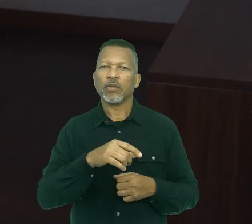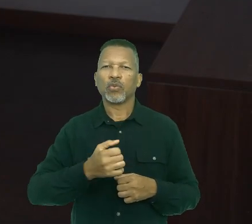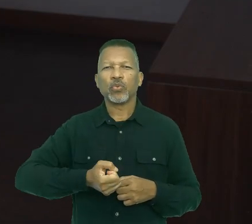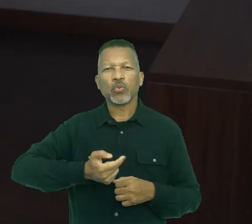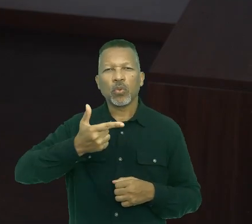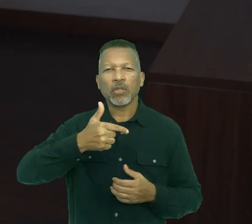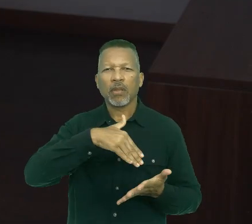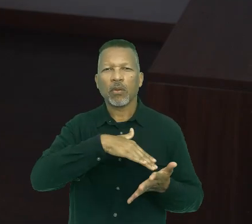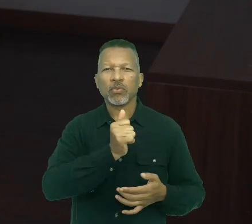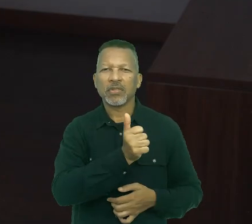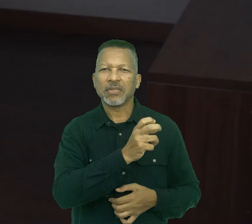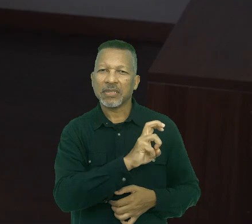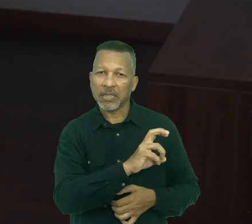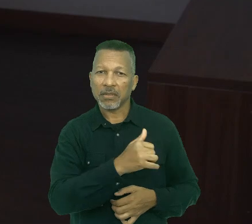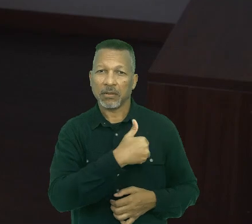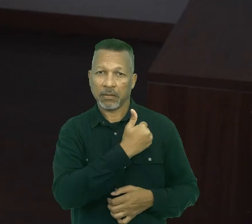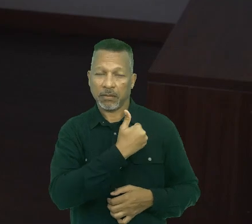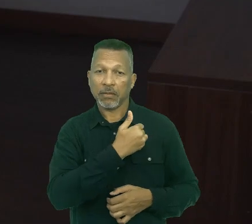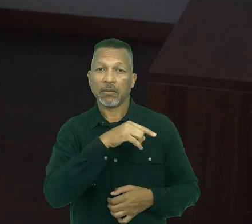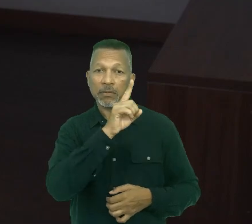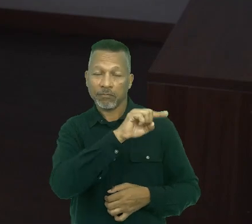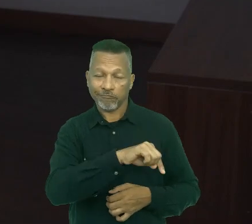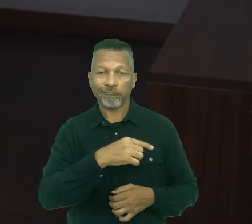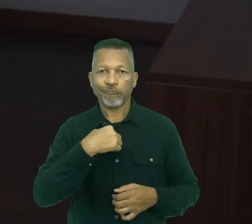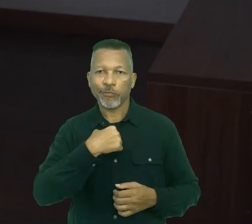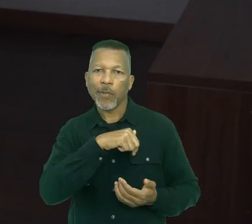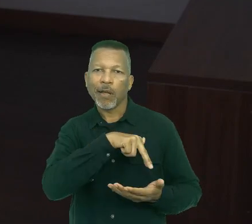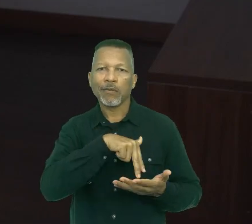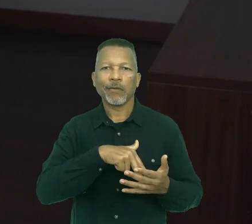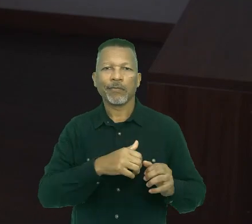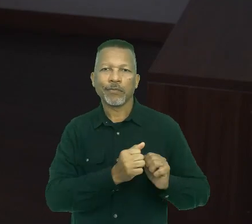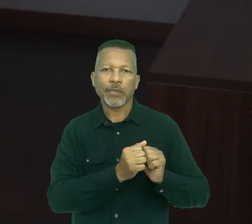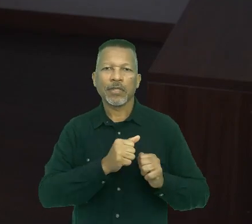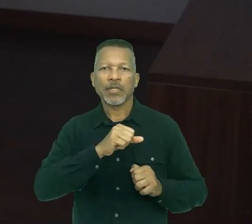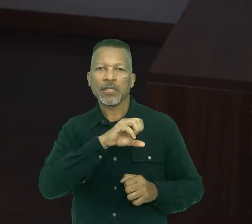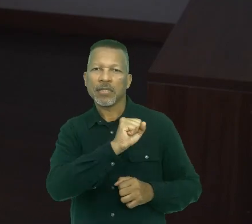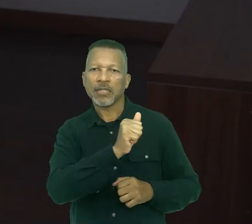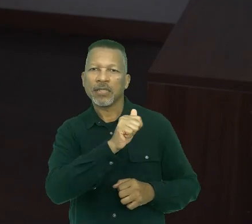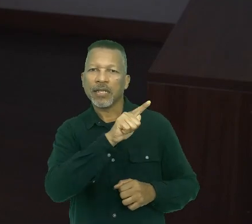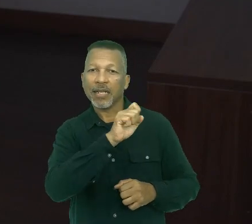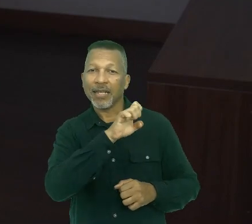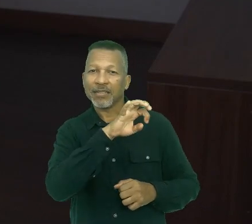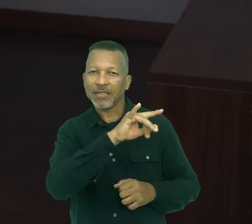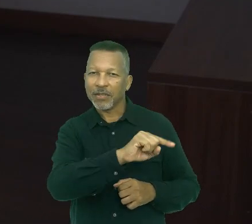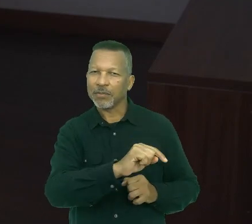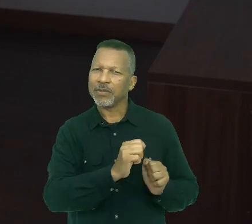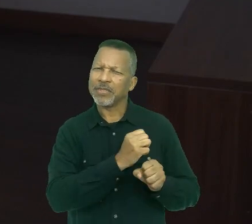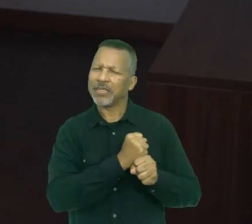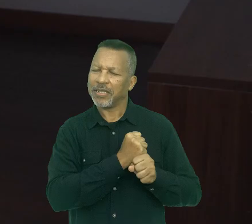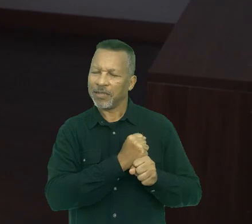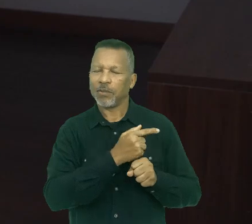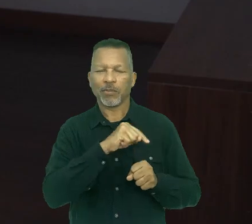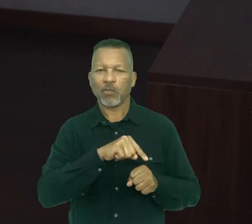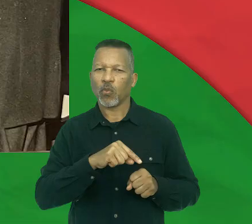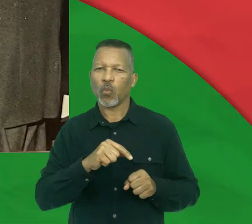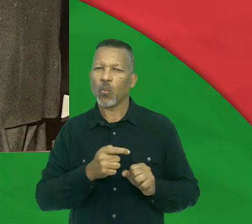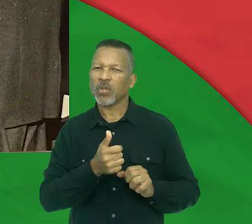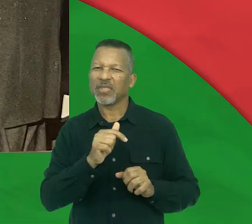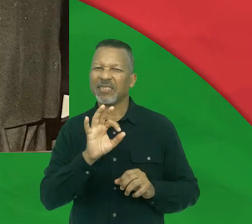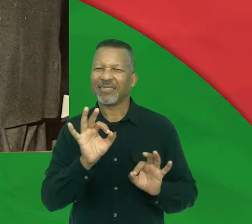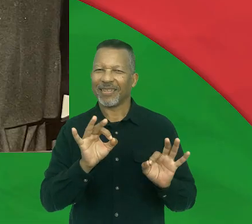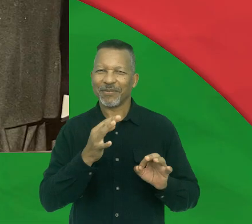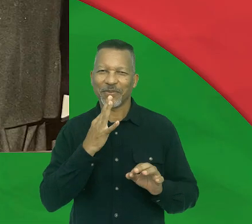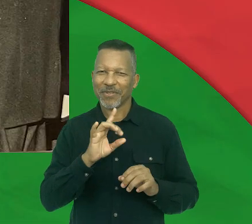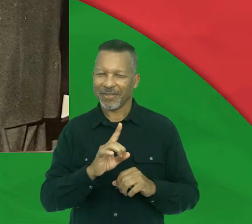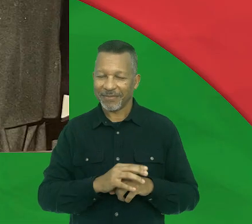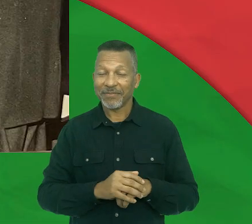anos. Fui o partner da Salete por muito tempo. Acho que quase ninguém sabe disso aqui mais, né? E